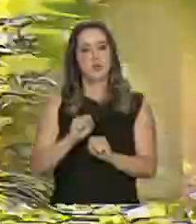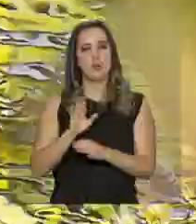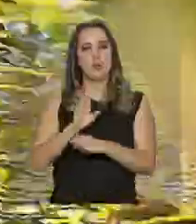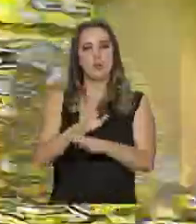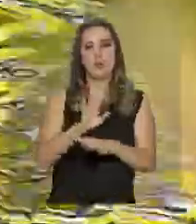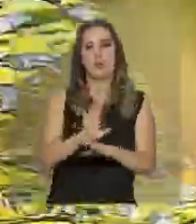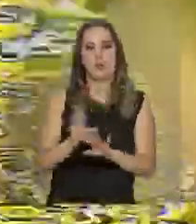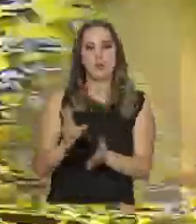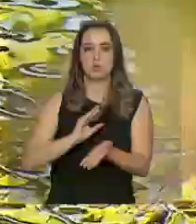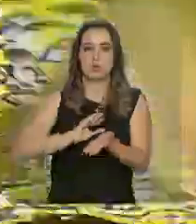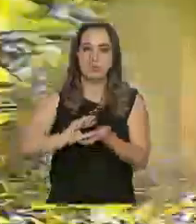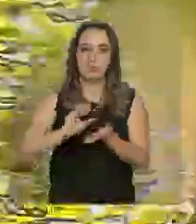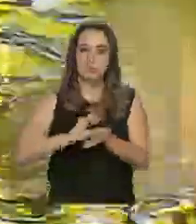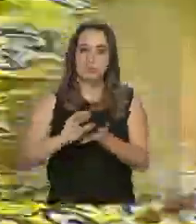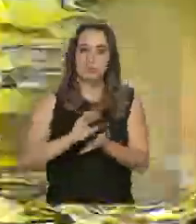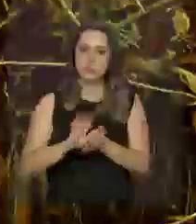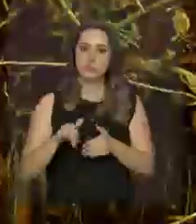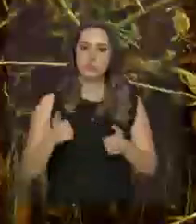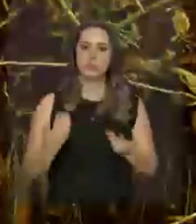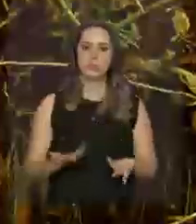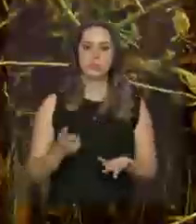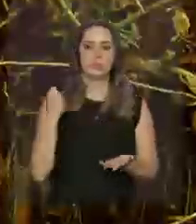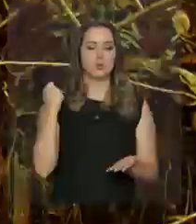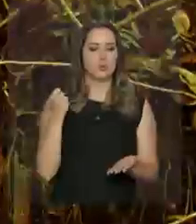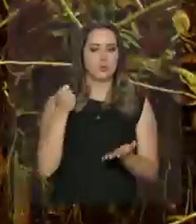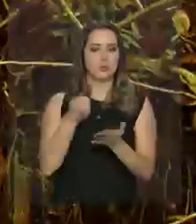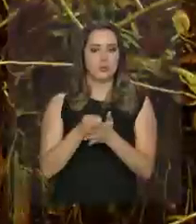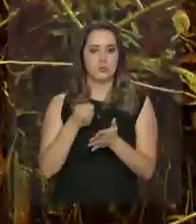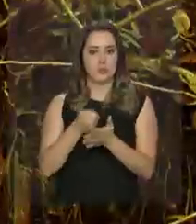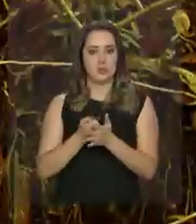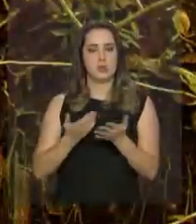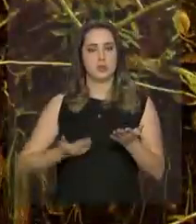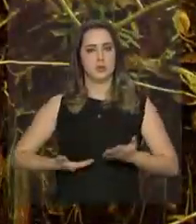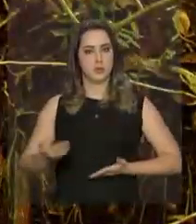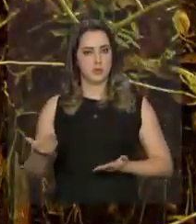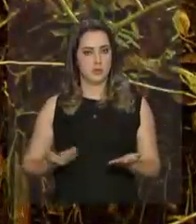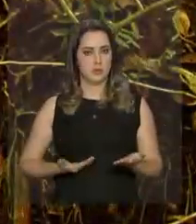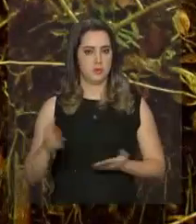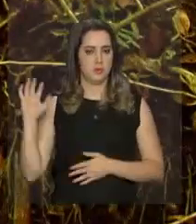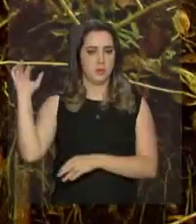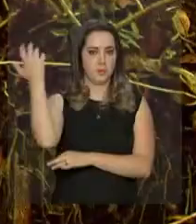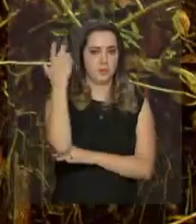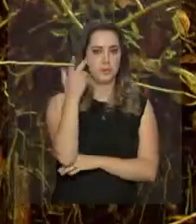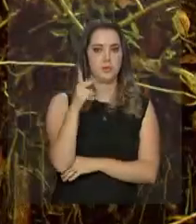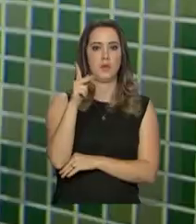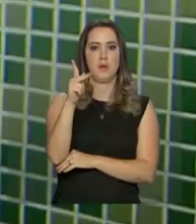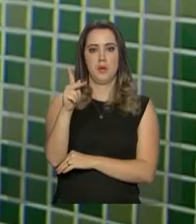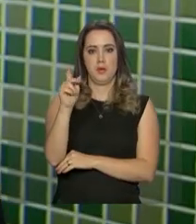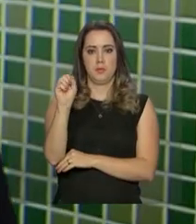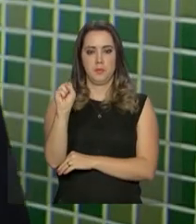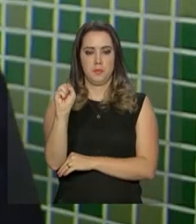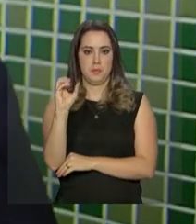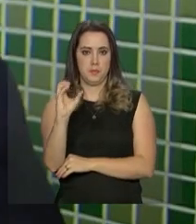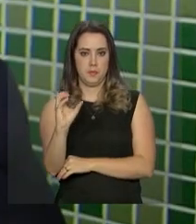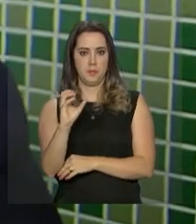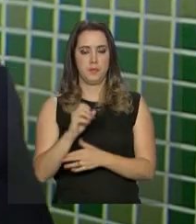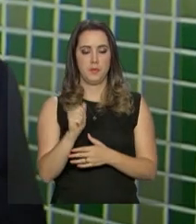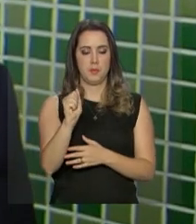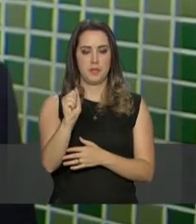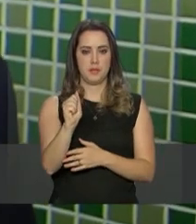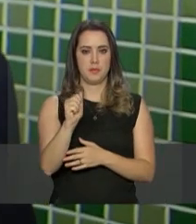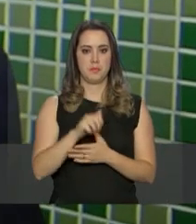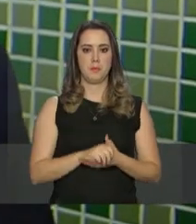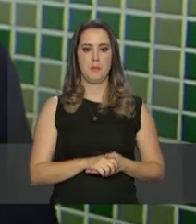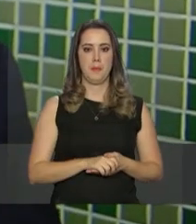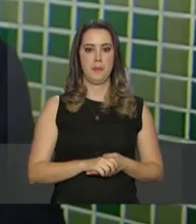com um incentivo financeiro para isso. É o pagamento por serviços ambientais, PSA. O produtor rural tem a sua